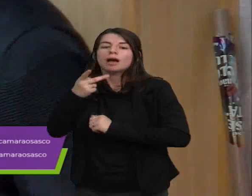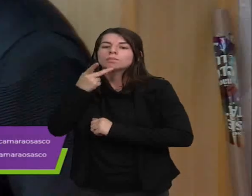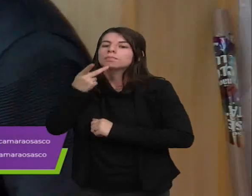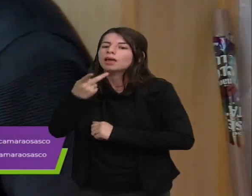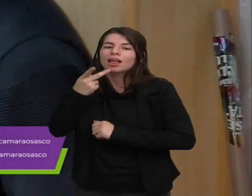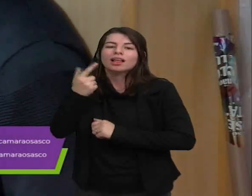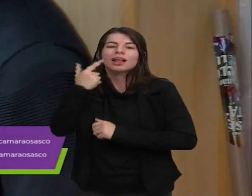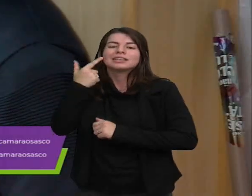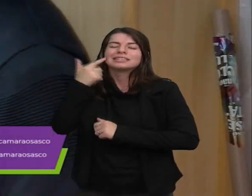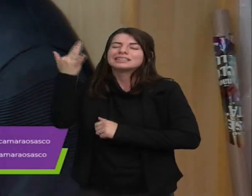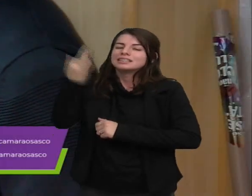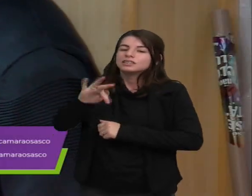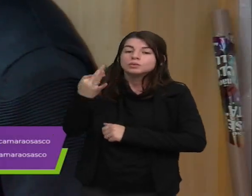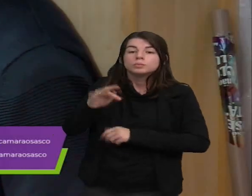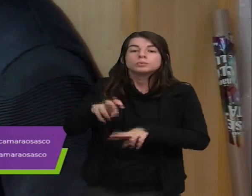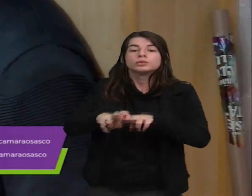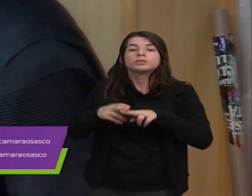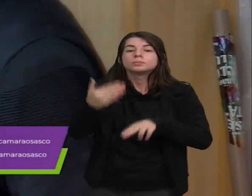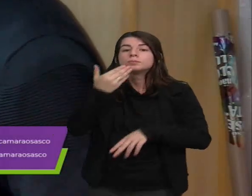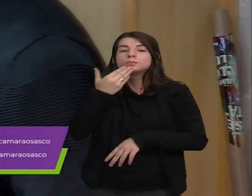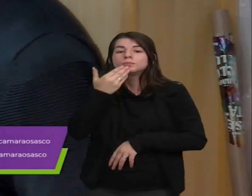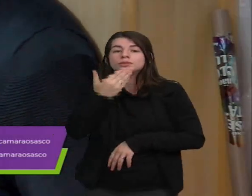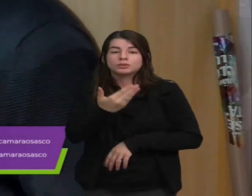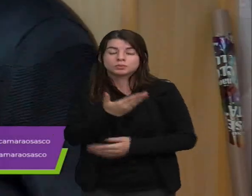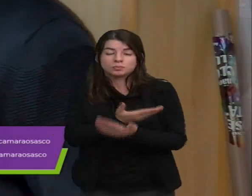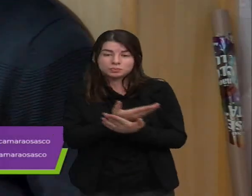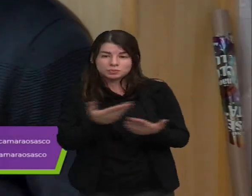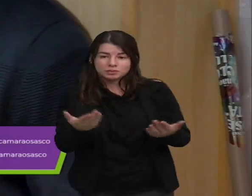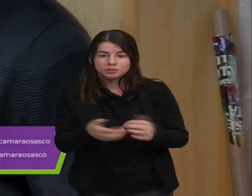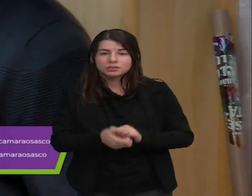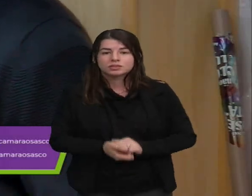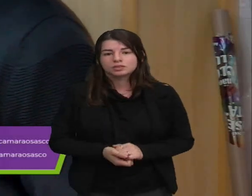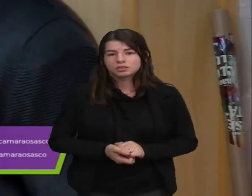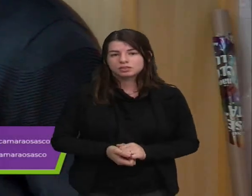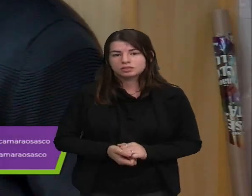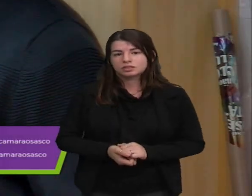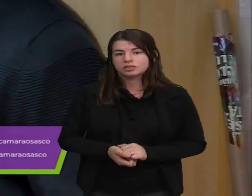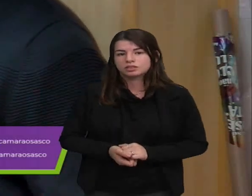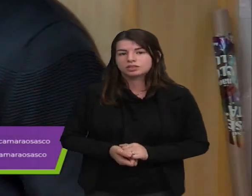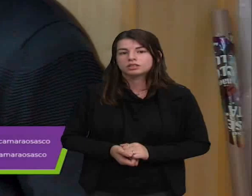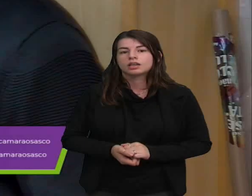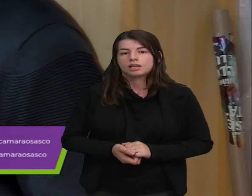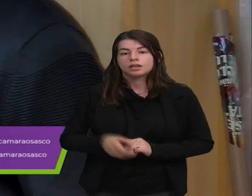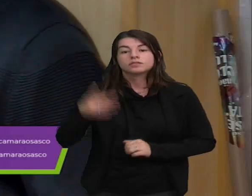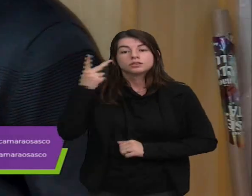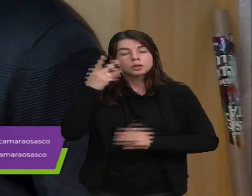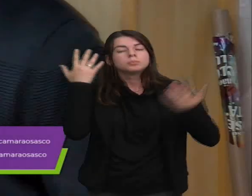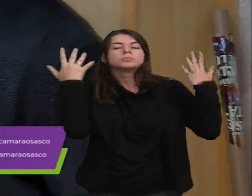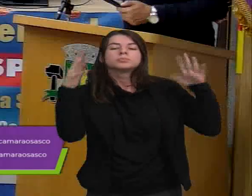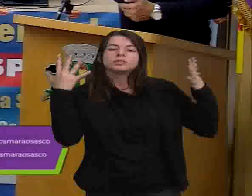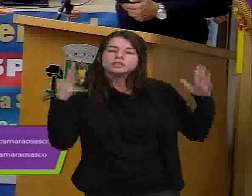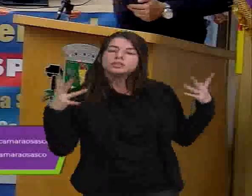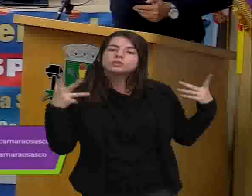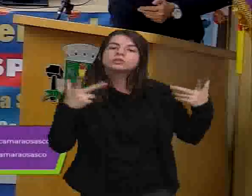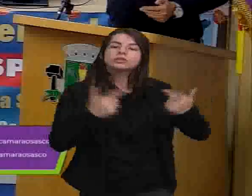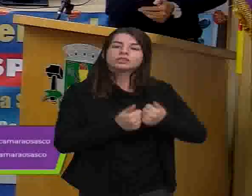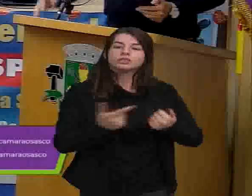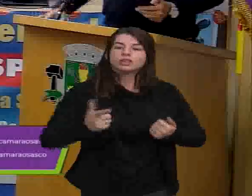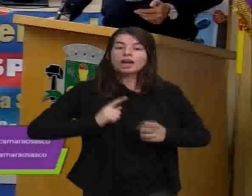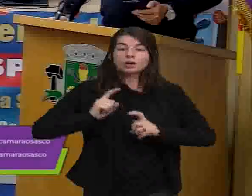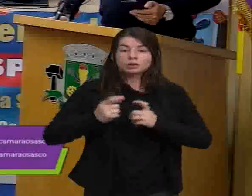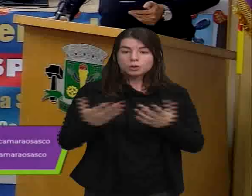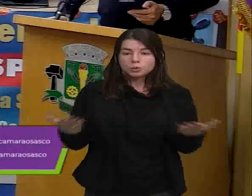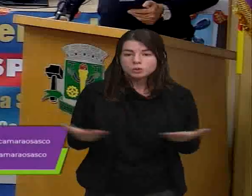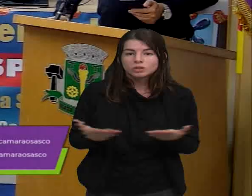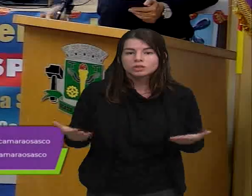travada pediu para justificar vocês viu Ronaldo fez já então portanto vereadora parabéns parabéns a essa comissão que está